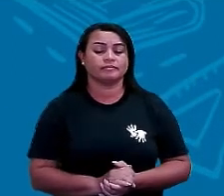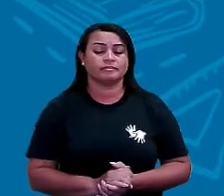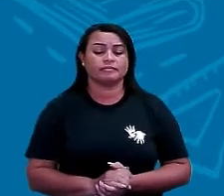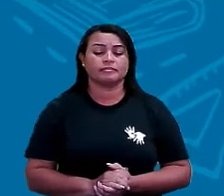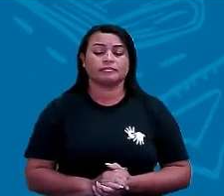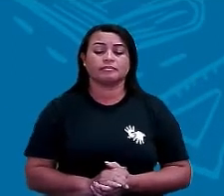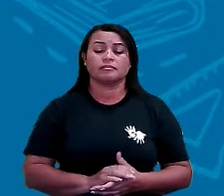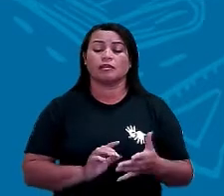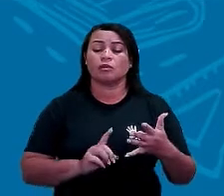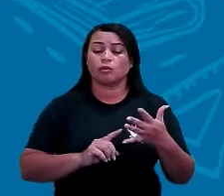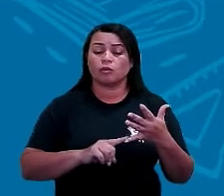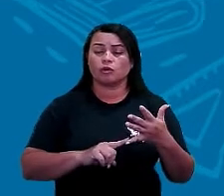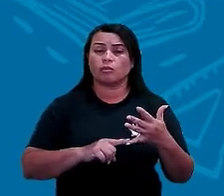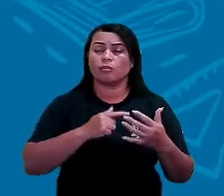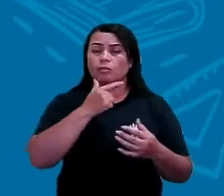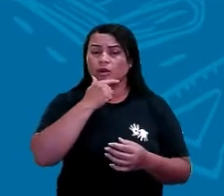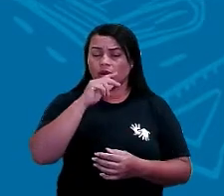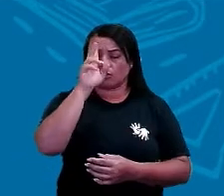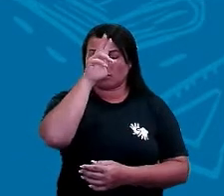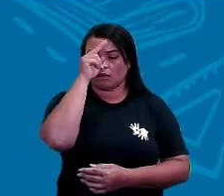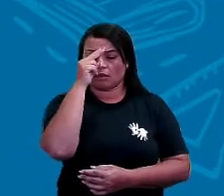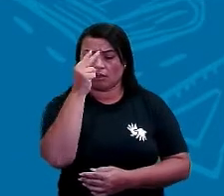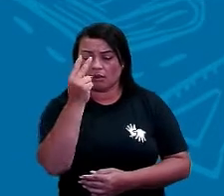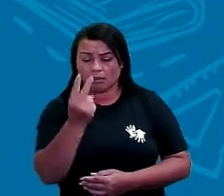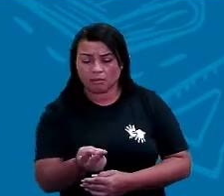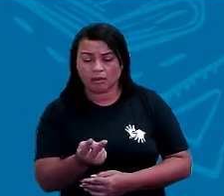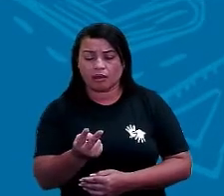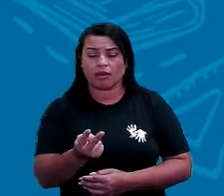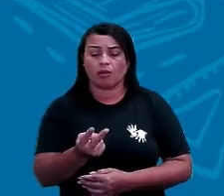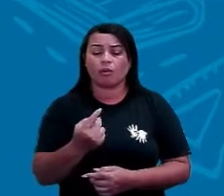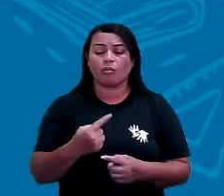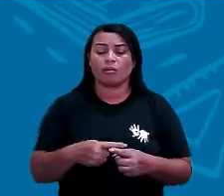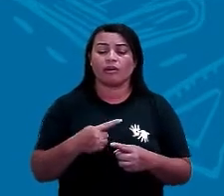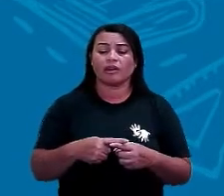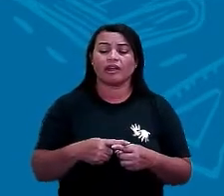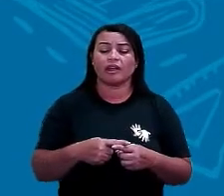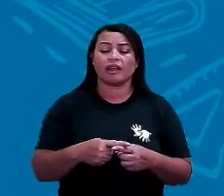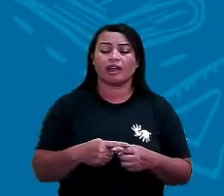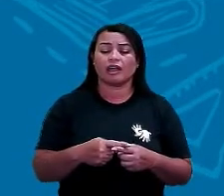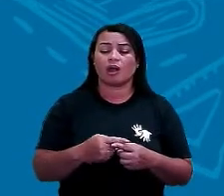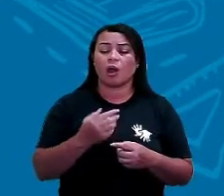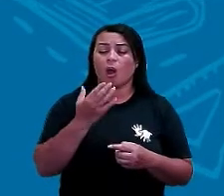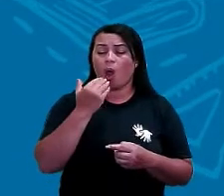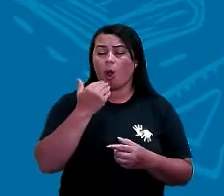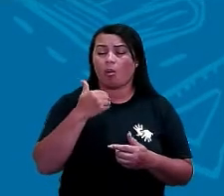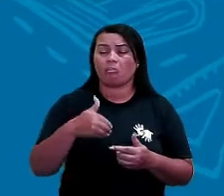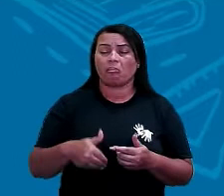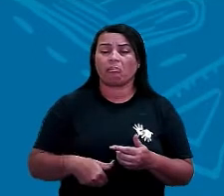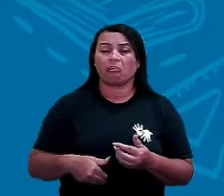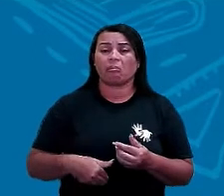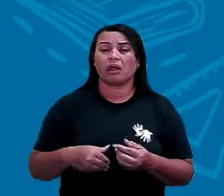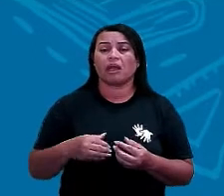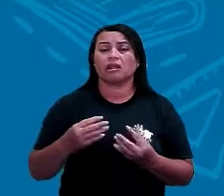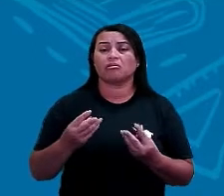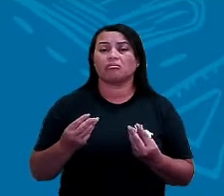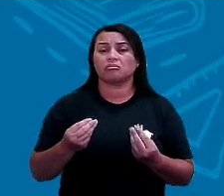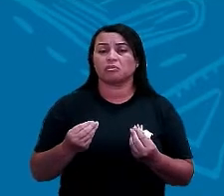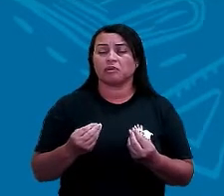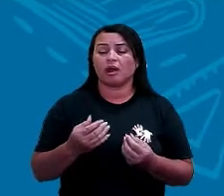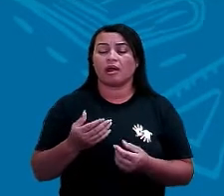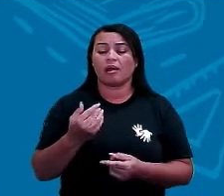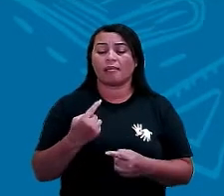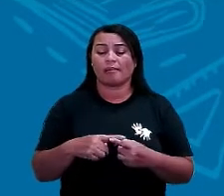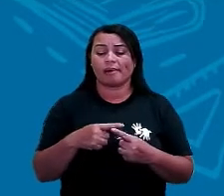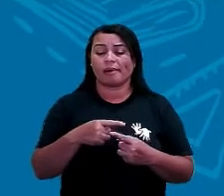Ele desmaiou porque estava sem comer há dias. Então, de outra forma mais